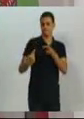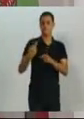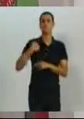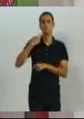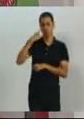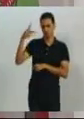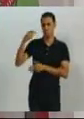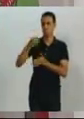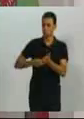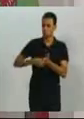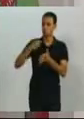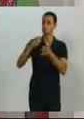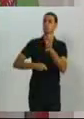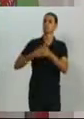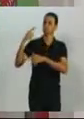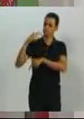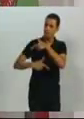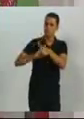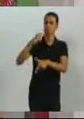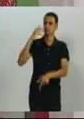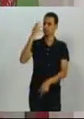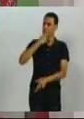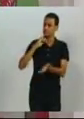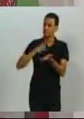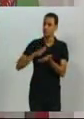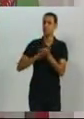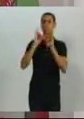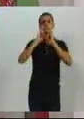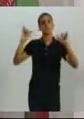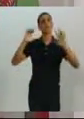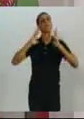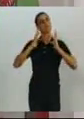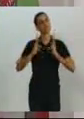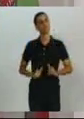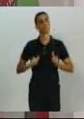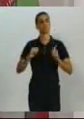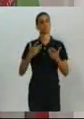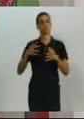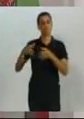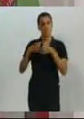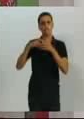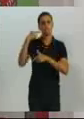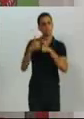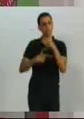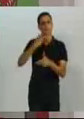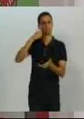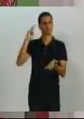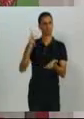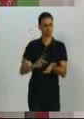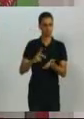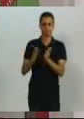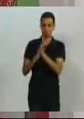sua luta, a sua batalha, a sua batalha foi bonita, uma campanha limpa, honesta, toda a sua equipe trabalhando com sinceridade.